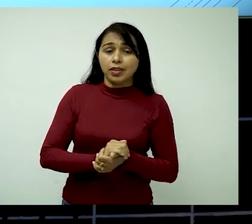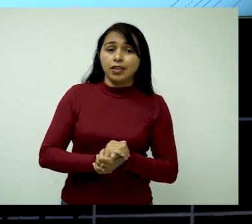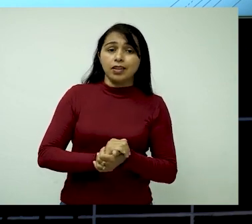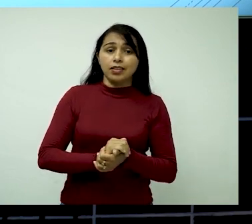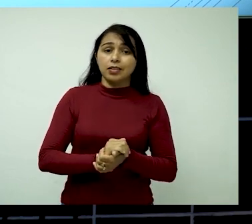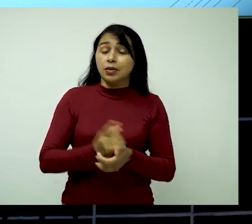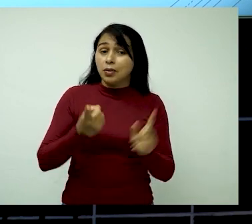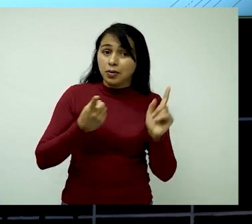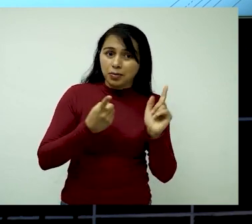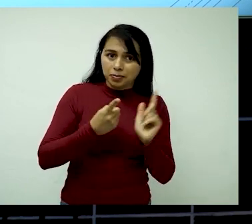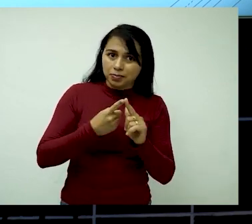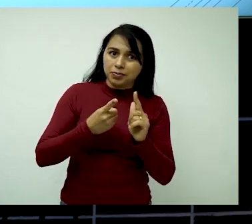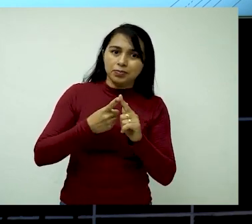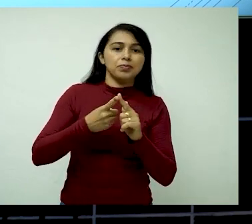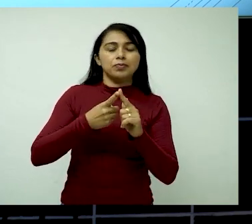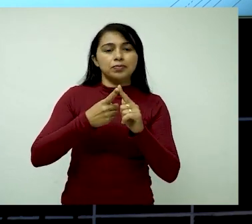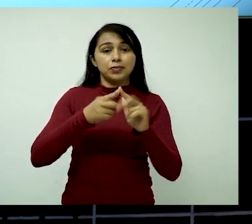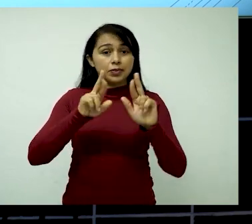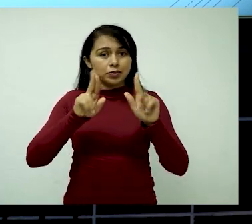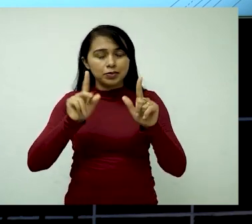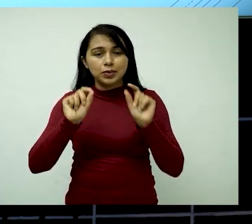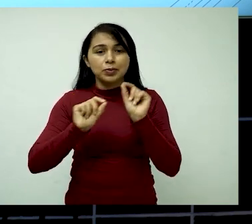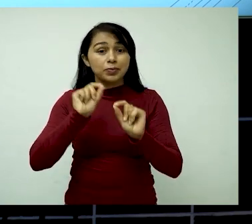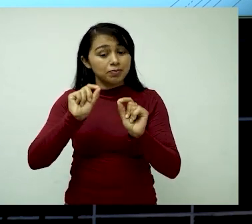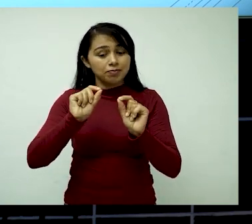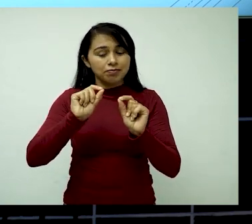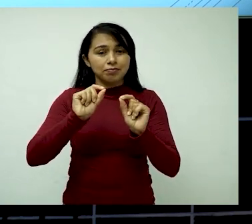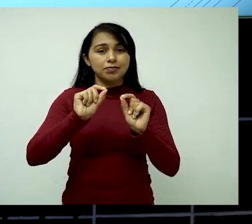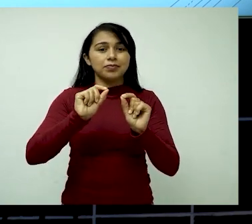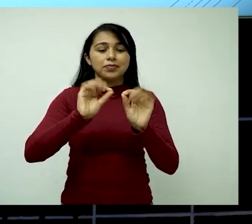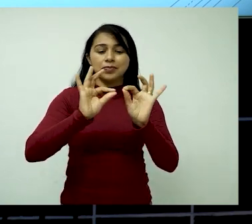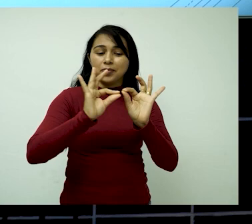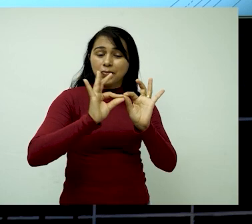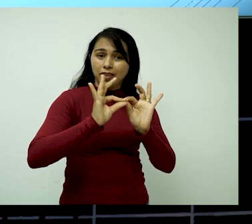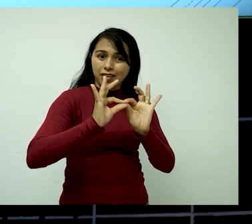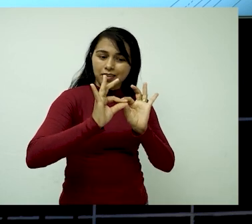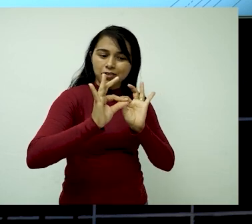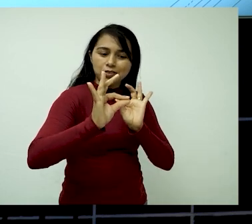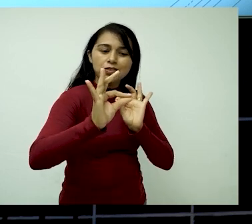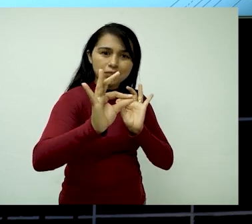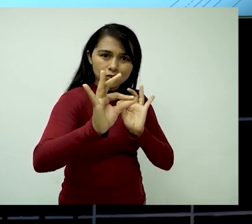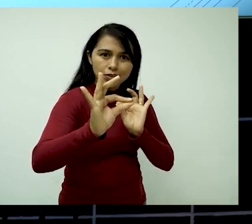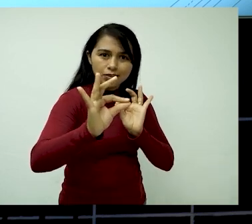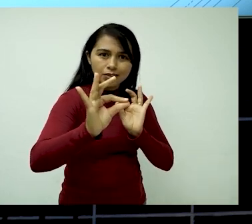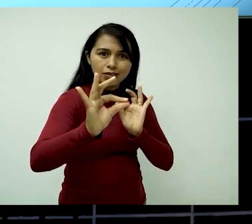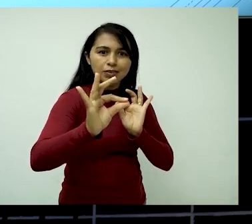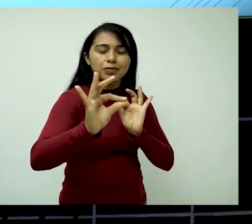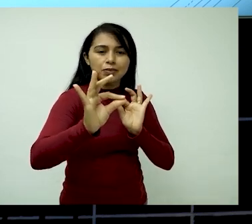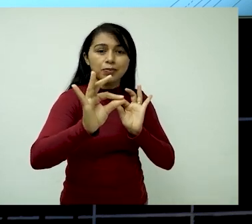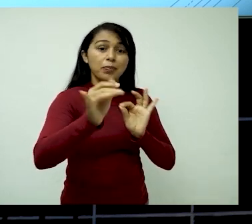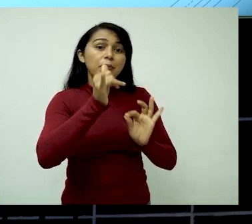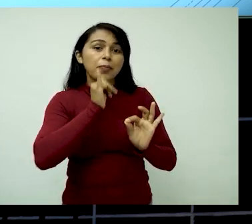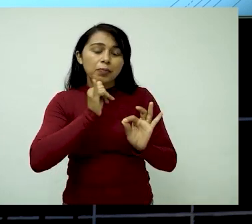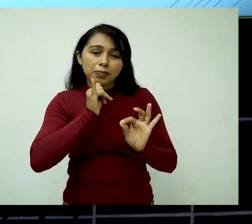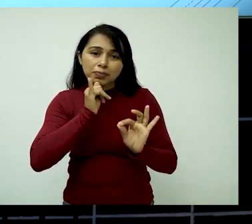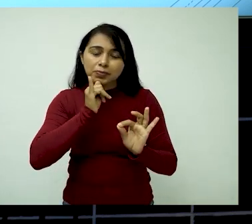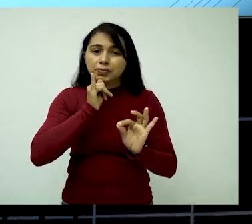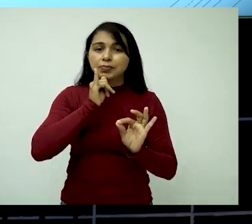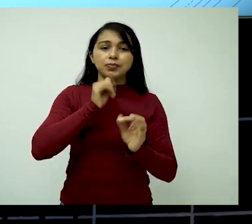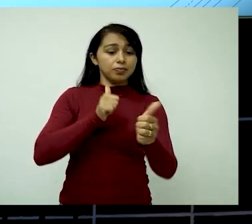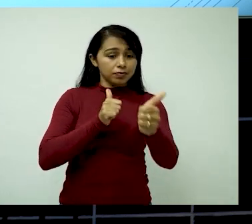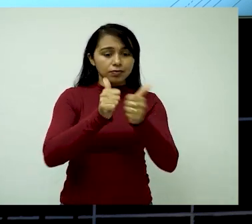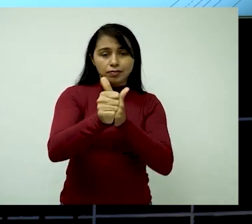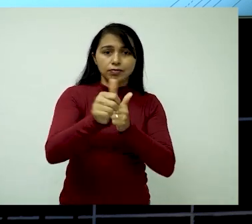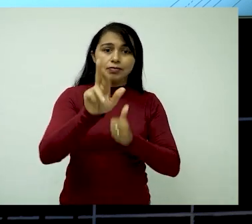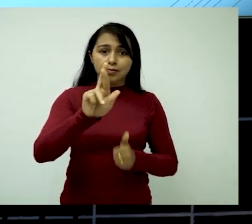vai diferenciar essas classificações das corridas são a sua distância. Como, por exemplo,